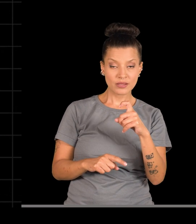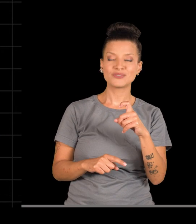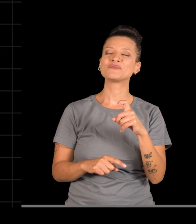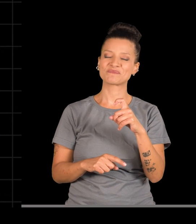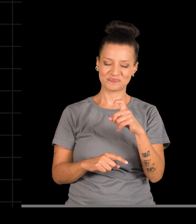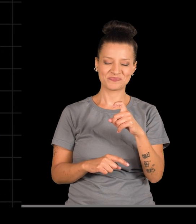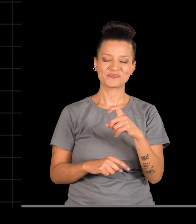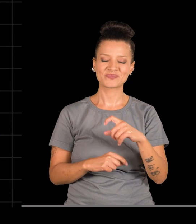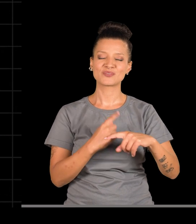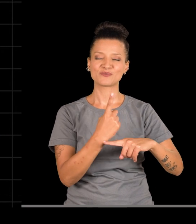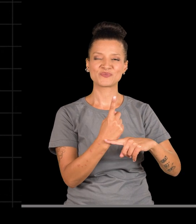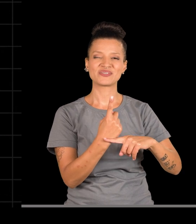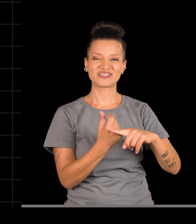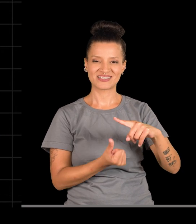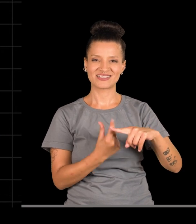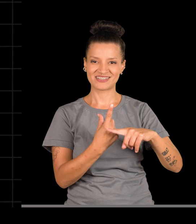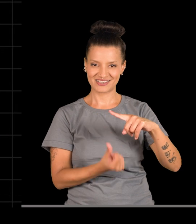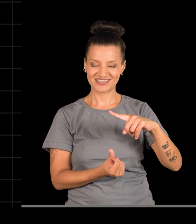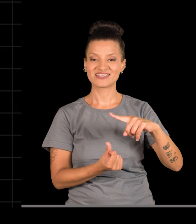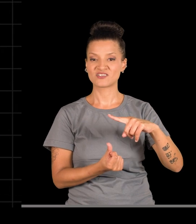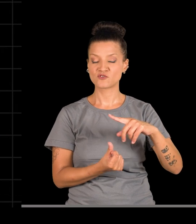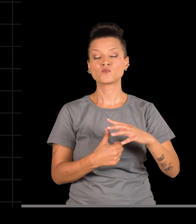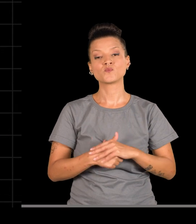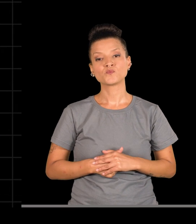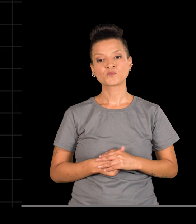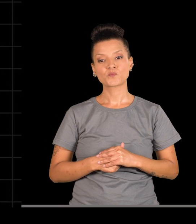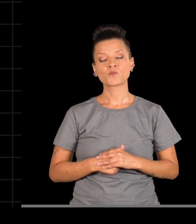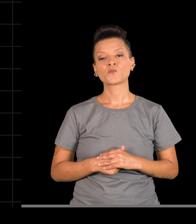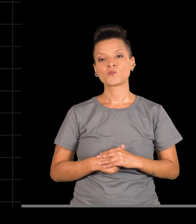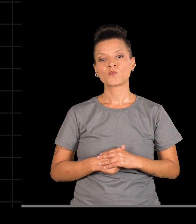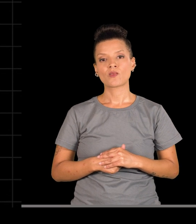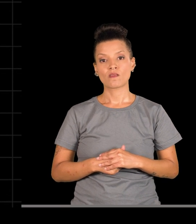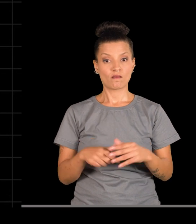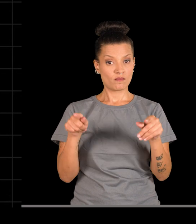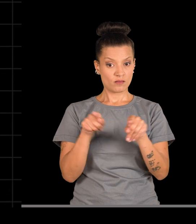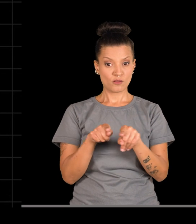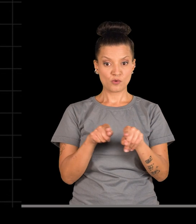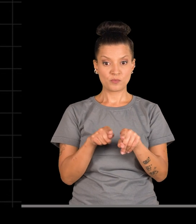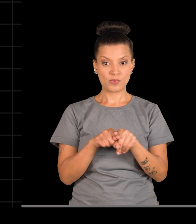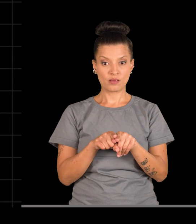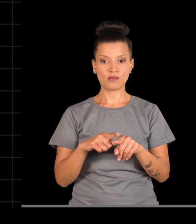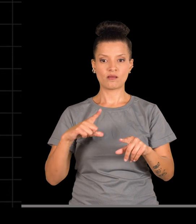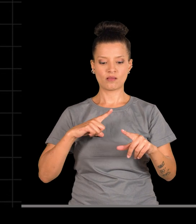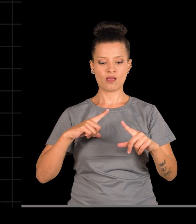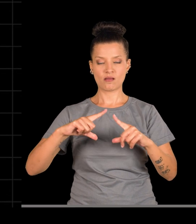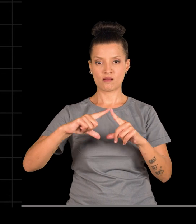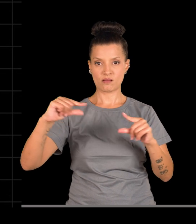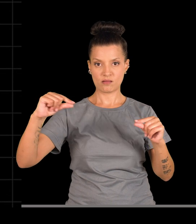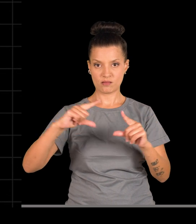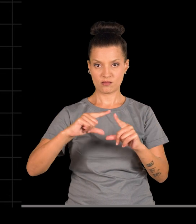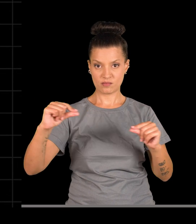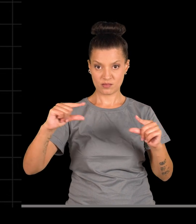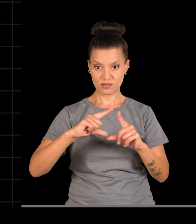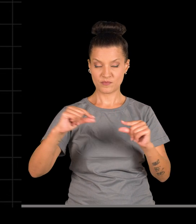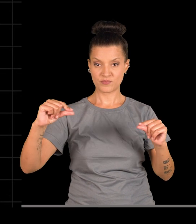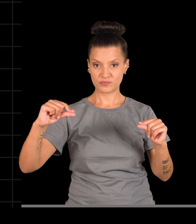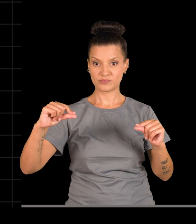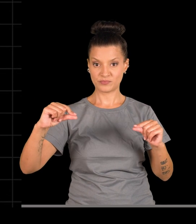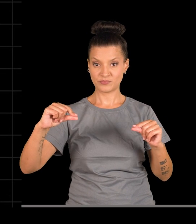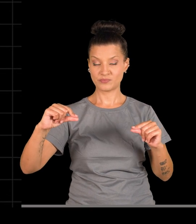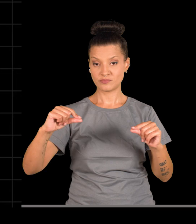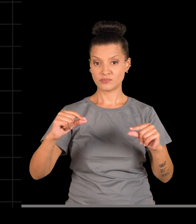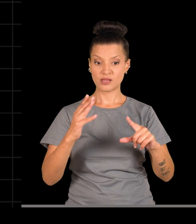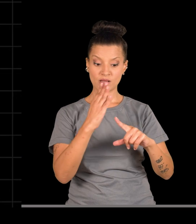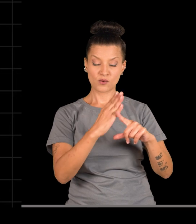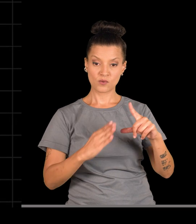daqui também vai ser um 16avos. É a mesma coisa desse triângulo aqui, certo? E aqui eu posso pegar esse paralelogramo, que é essa